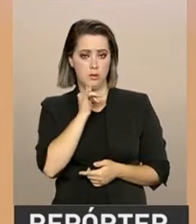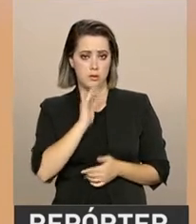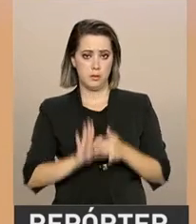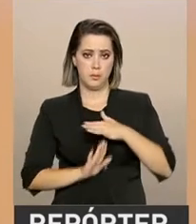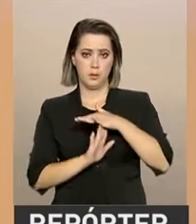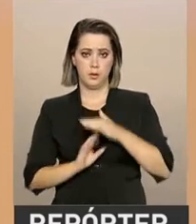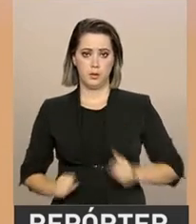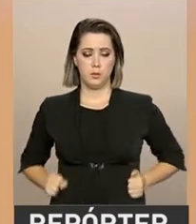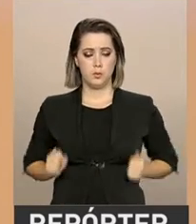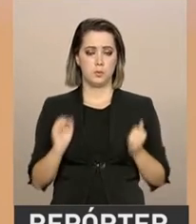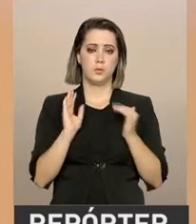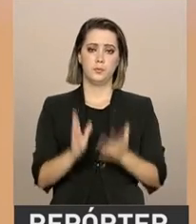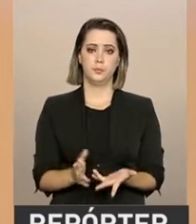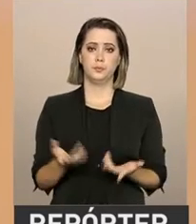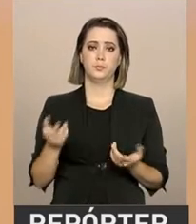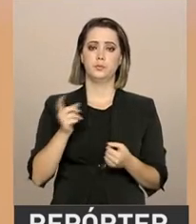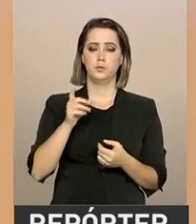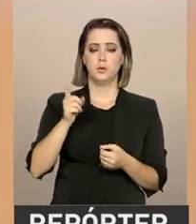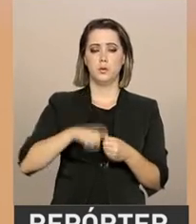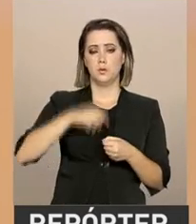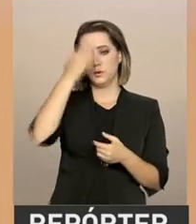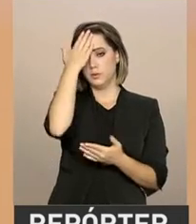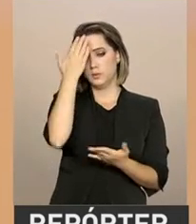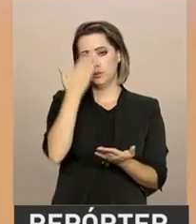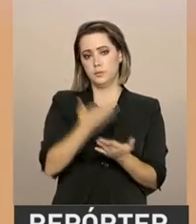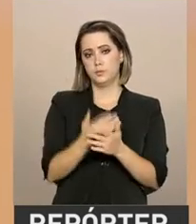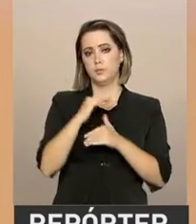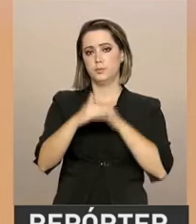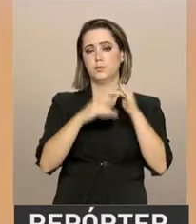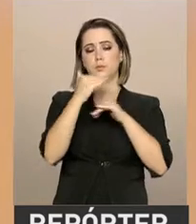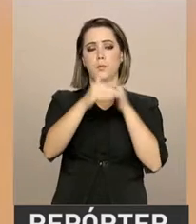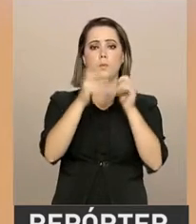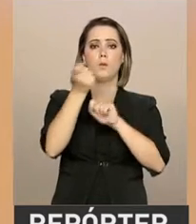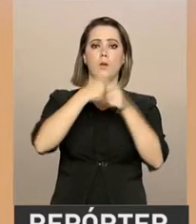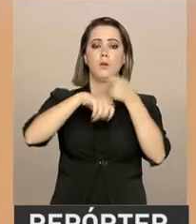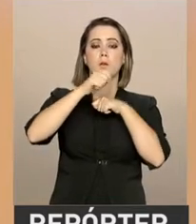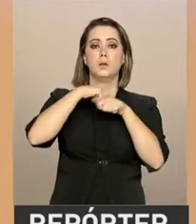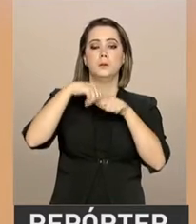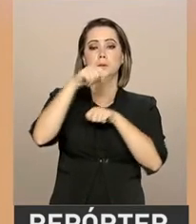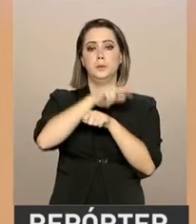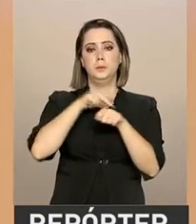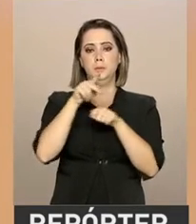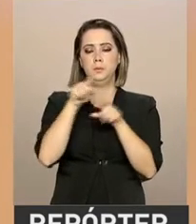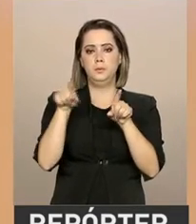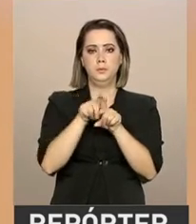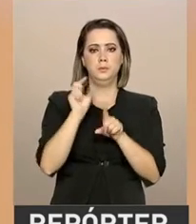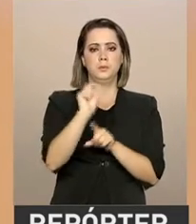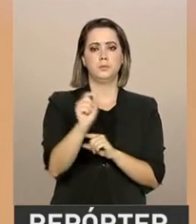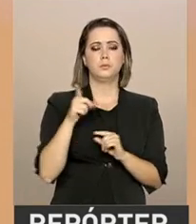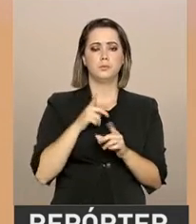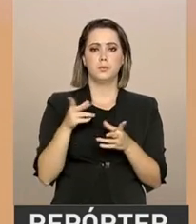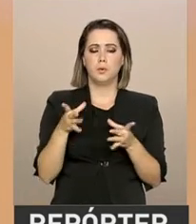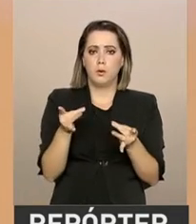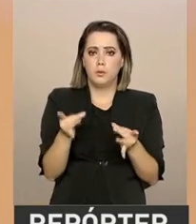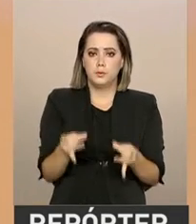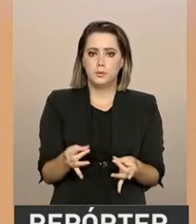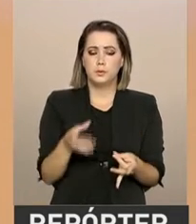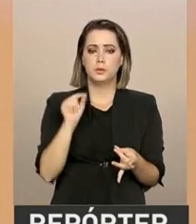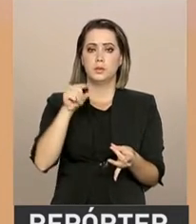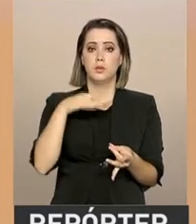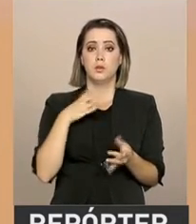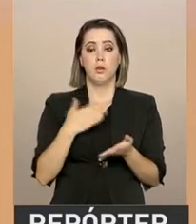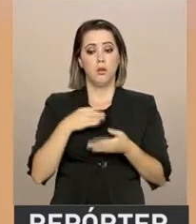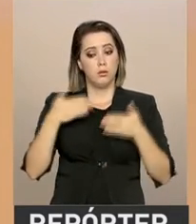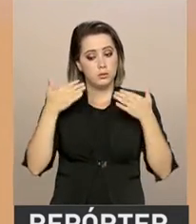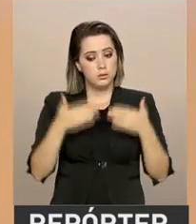gastos públicos para a retomada da confiança e do crescimento econômico do país. E fez questão de destacar a disposição dele para o diálogo e